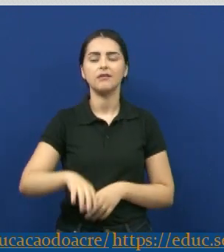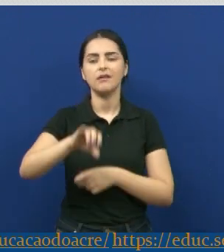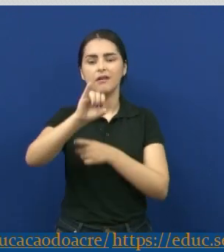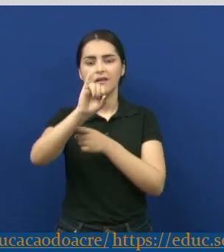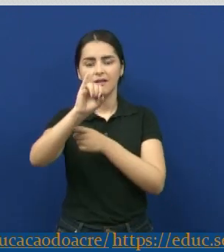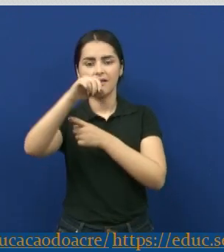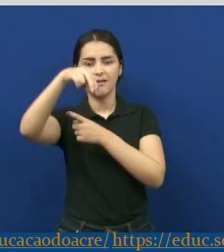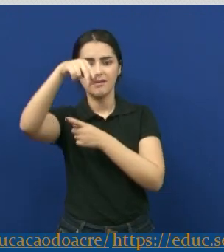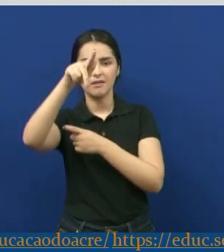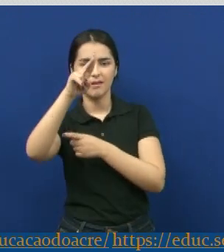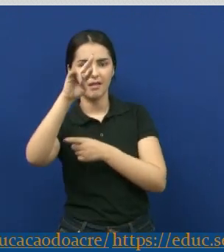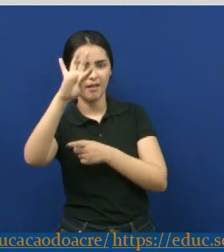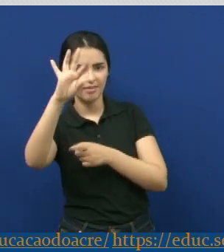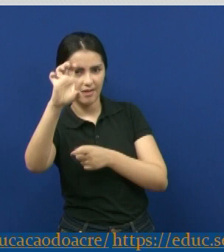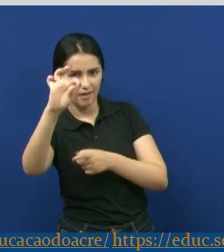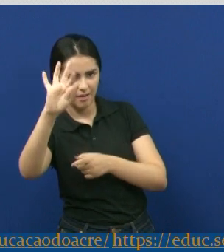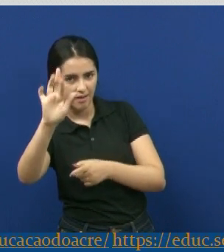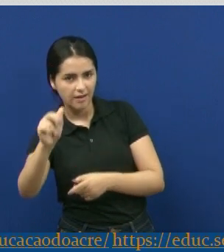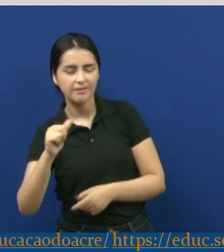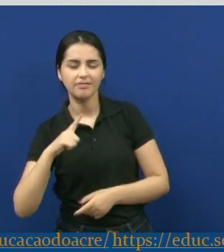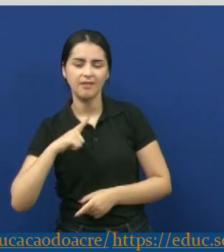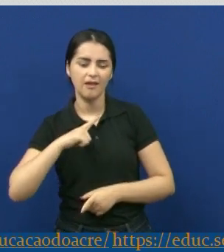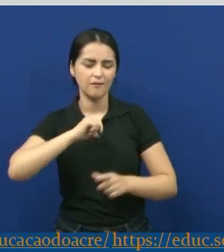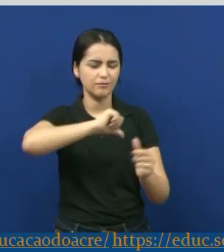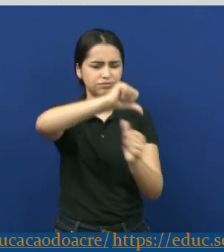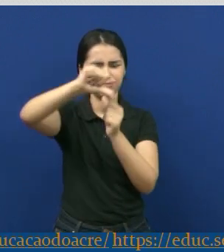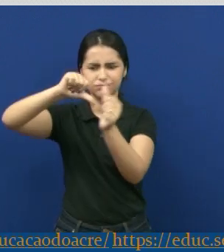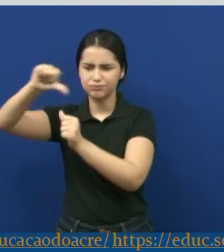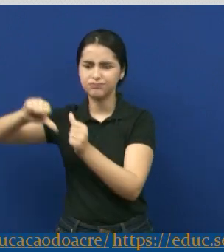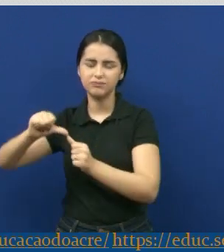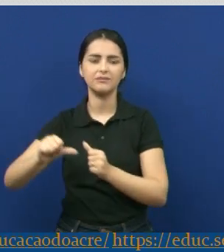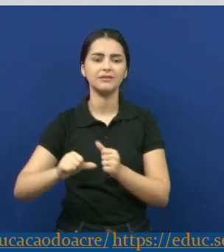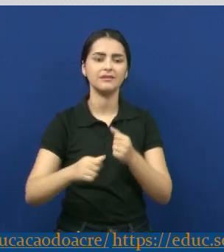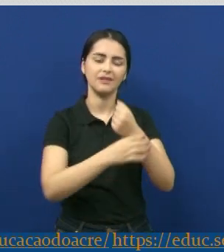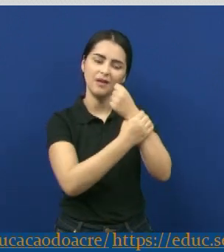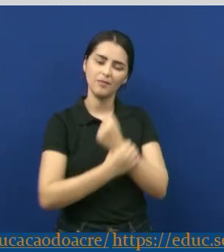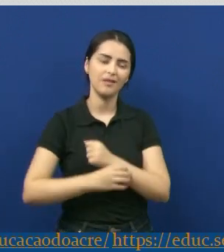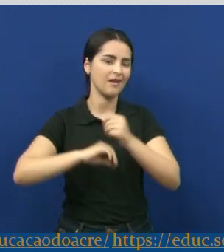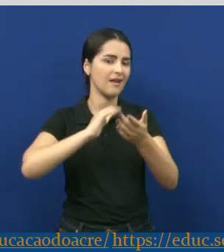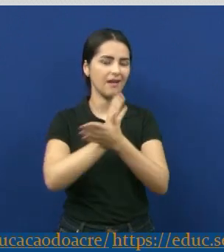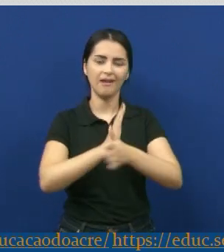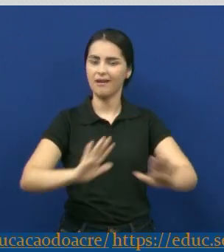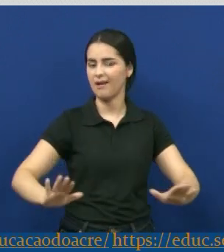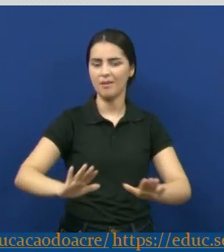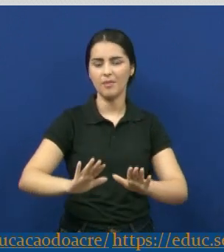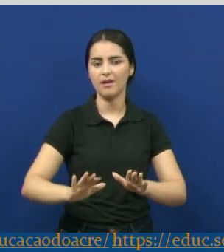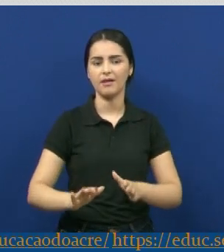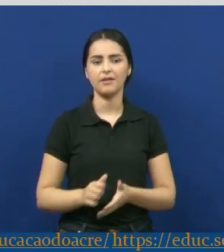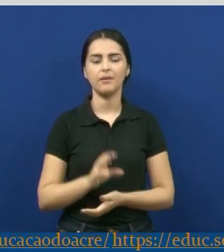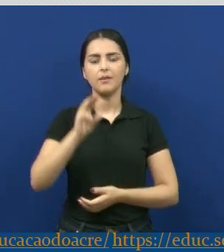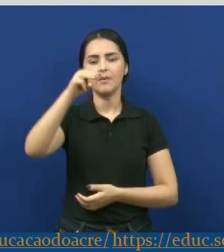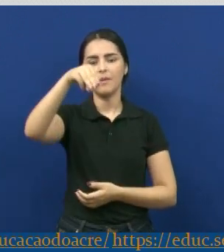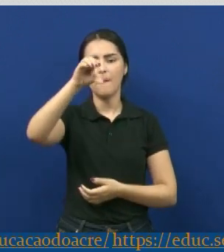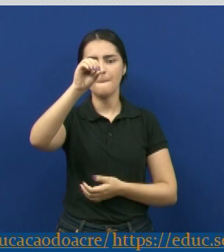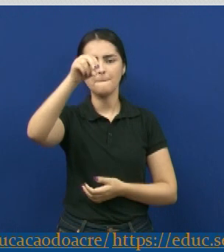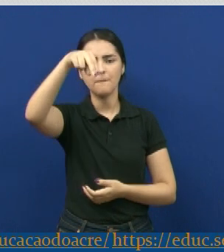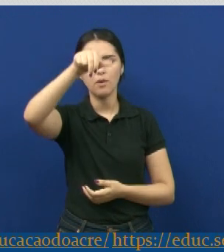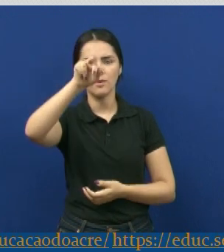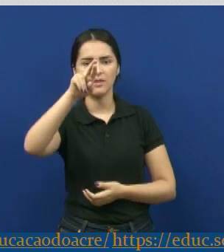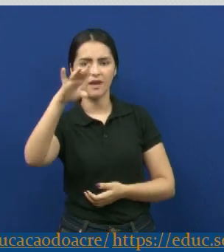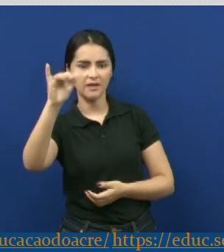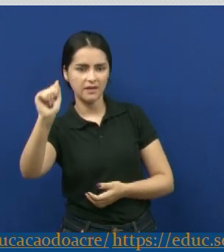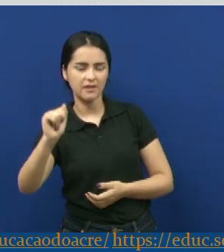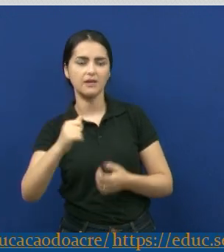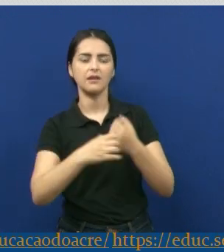Inglaterra houve toda aquela revolução e eles deixaram de ser absolutistas, né? Monarquia absolutista para se tornar